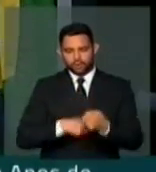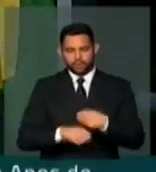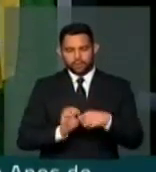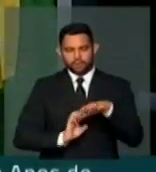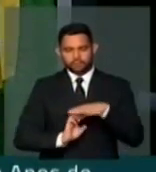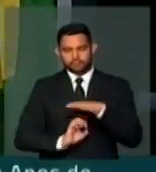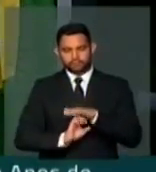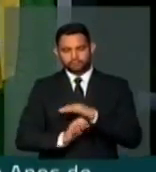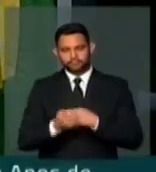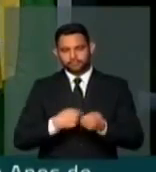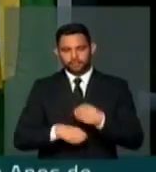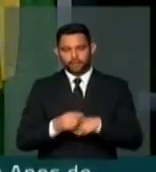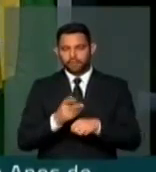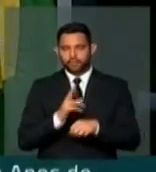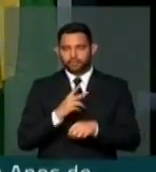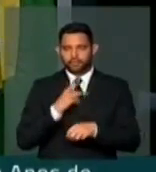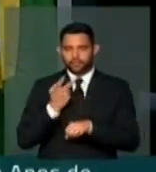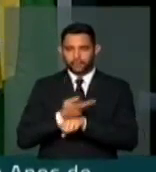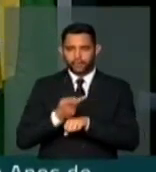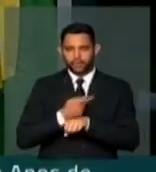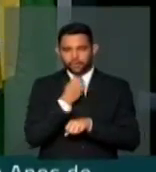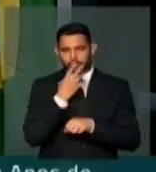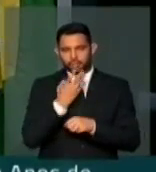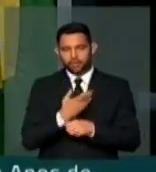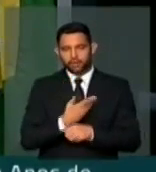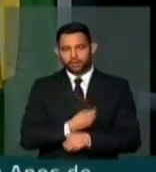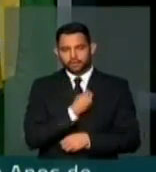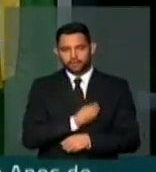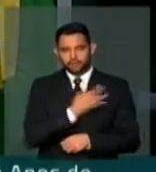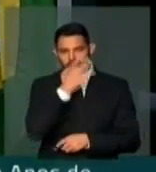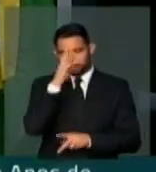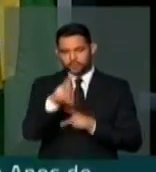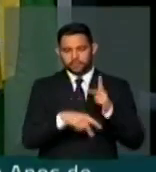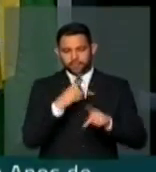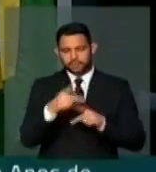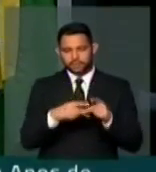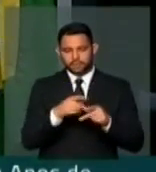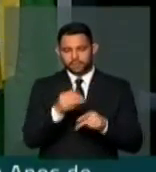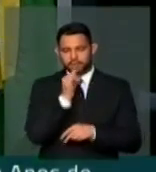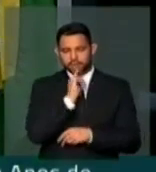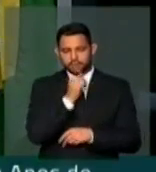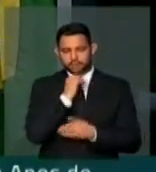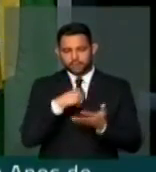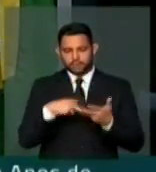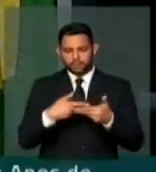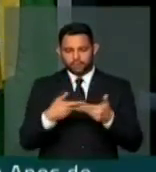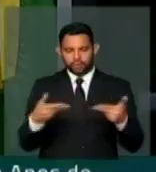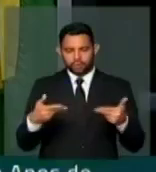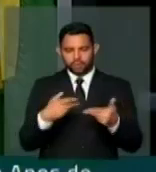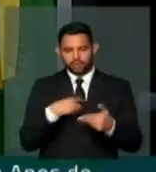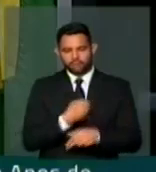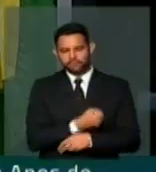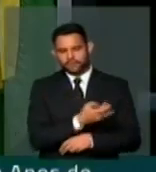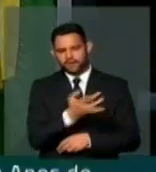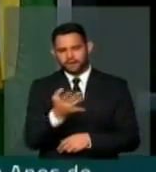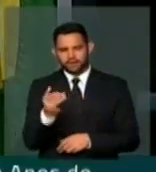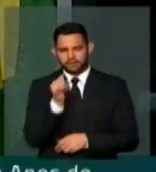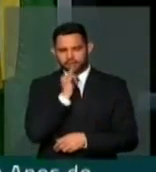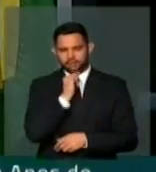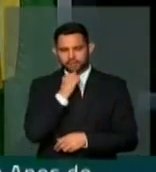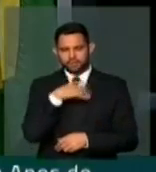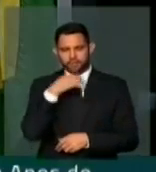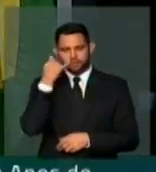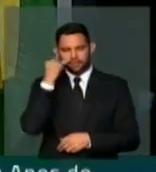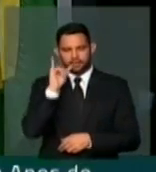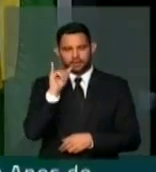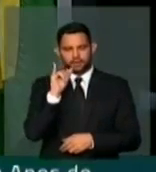mercado na busca do bem-estar para a população. São exemplos entre vários outros, há milhares. Como evitar,